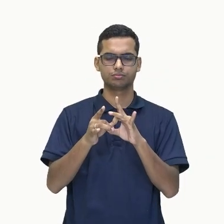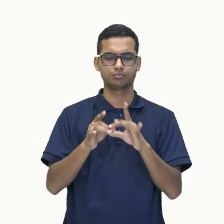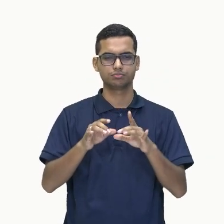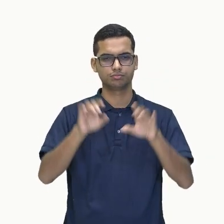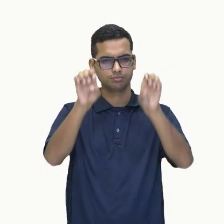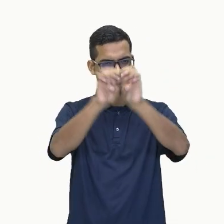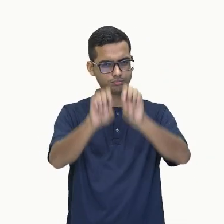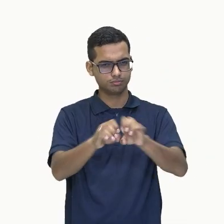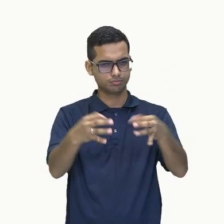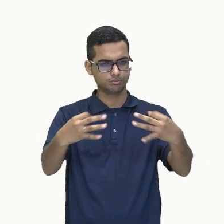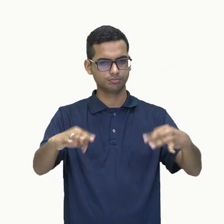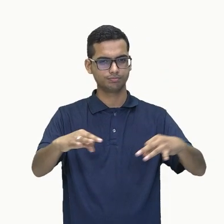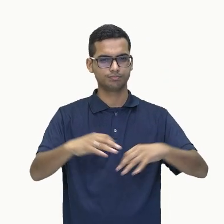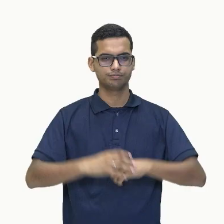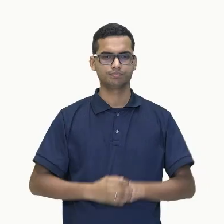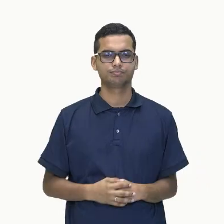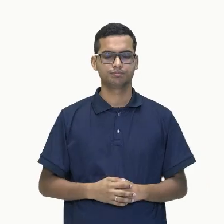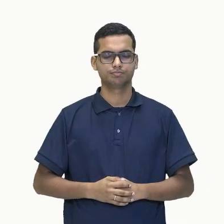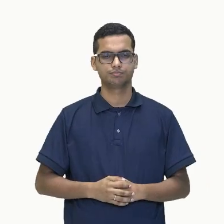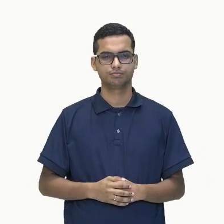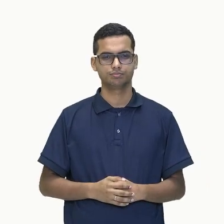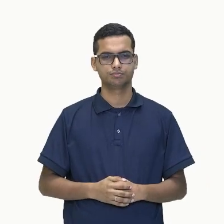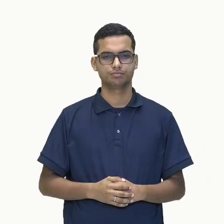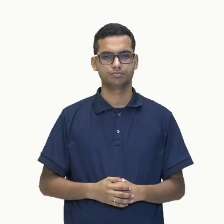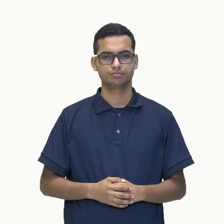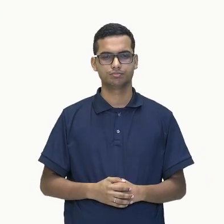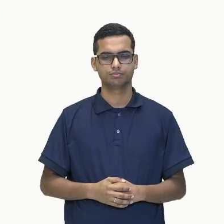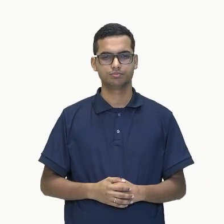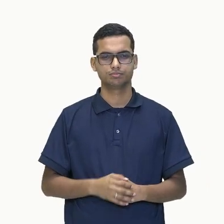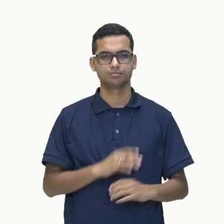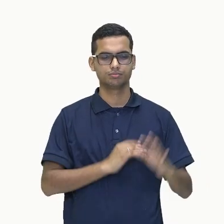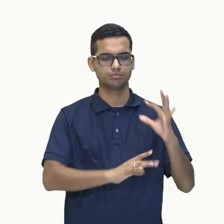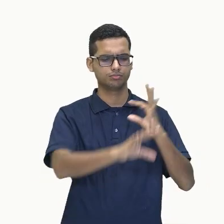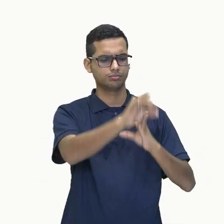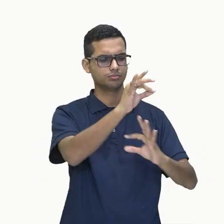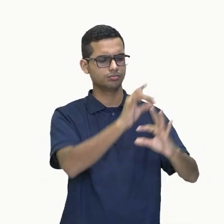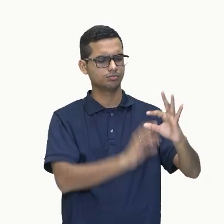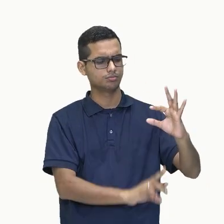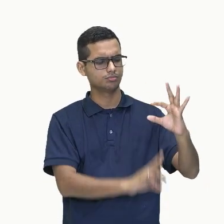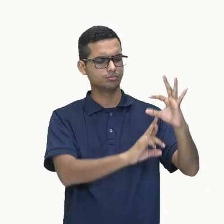Beleza. E aí esses aminoácidos, quando eles se juntam,